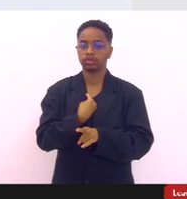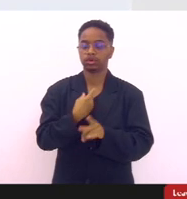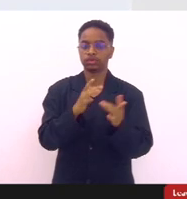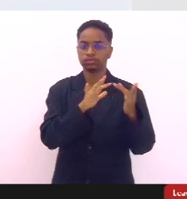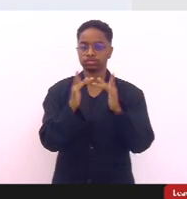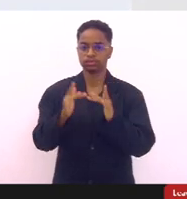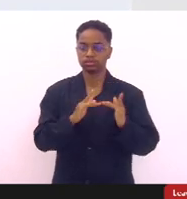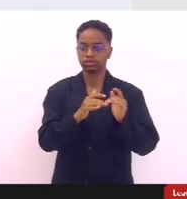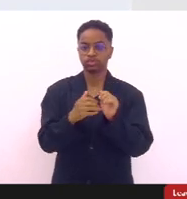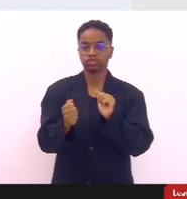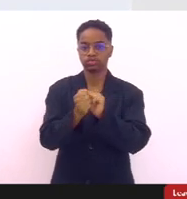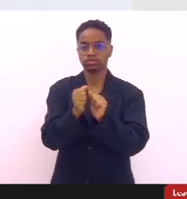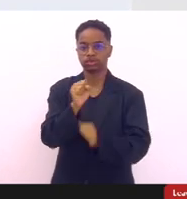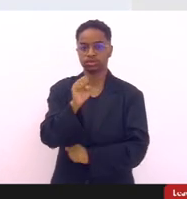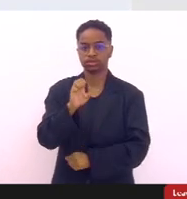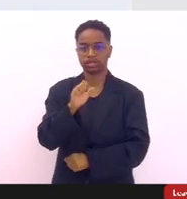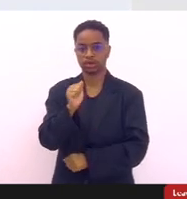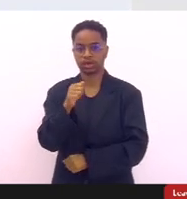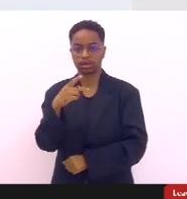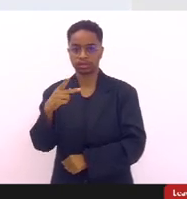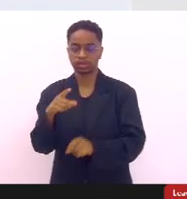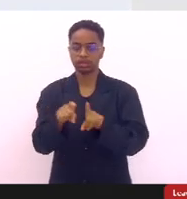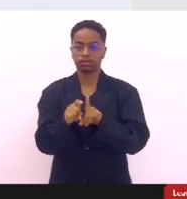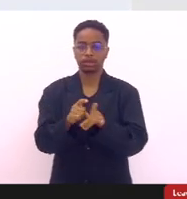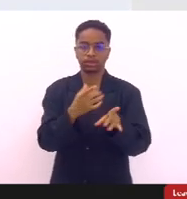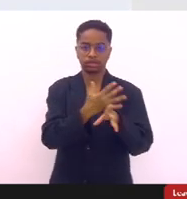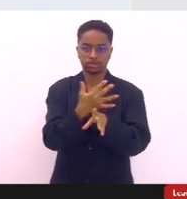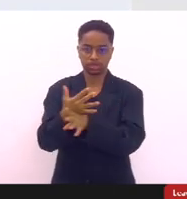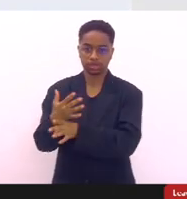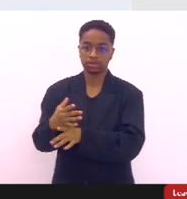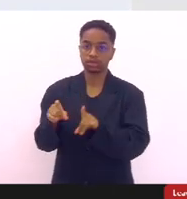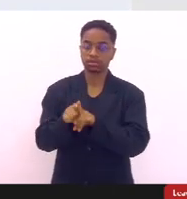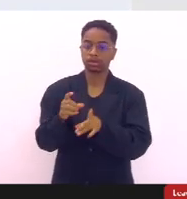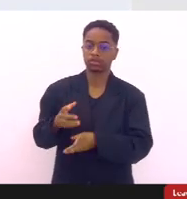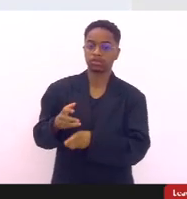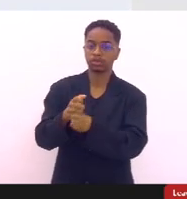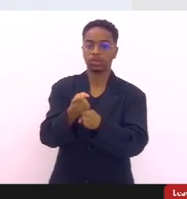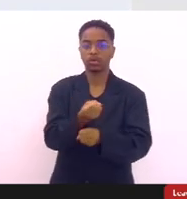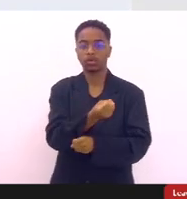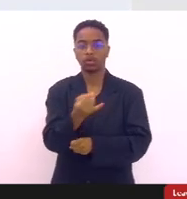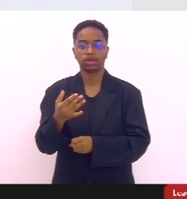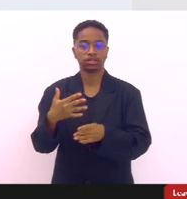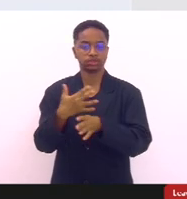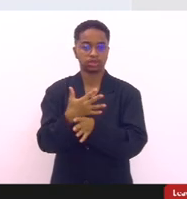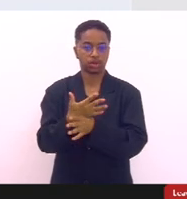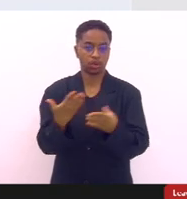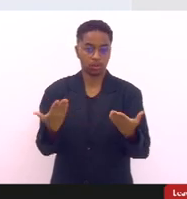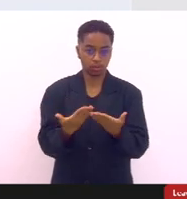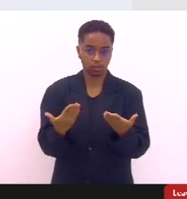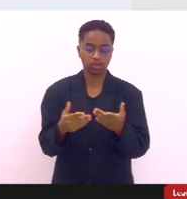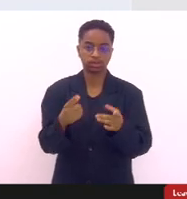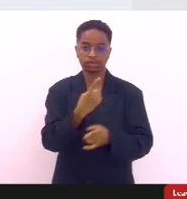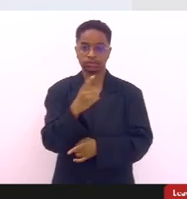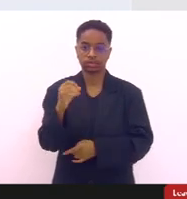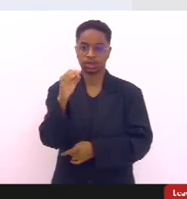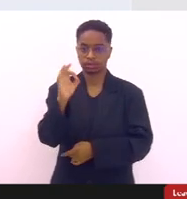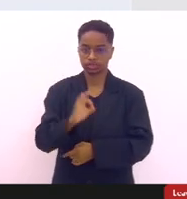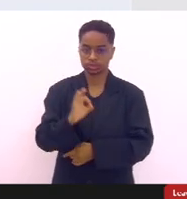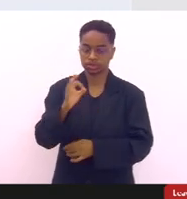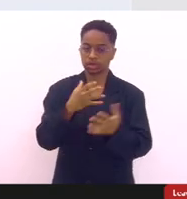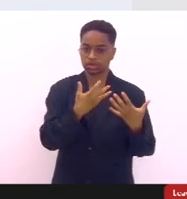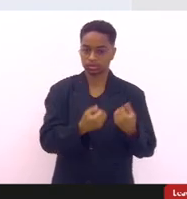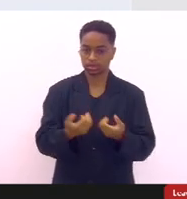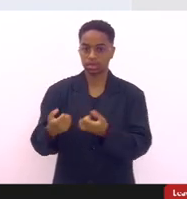articulação junto à SEAP e aos municípios. O número total de municípios envolvidos hoje, com 100% de adesão,